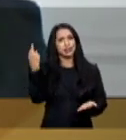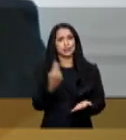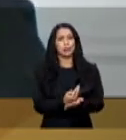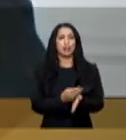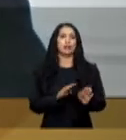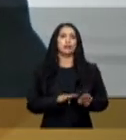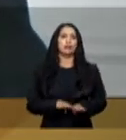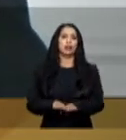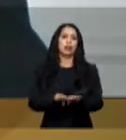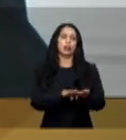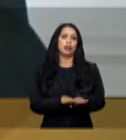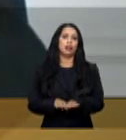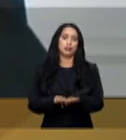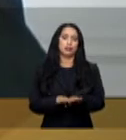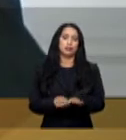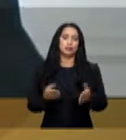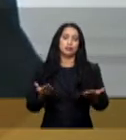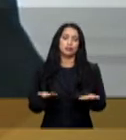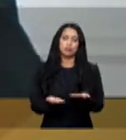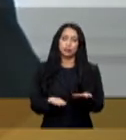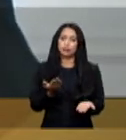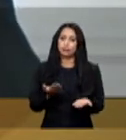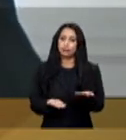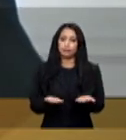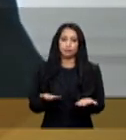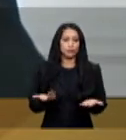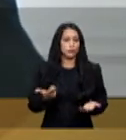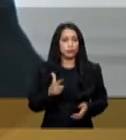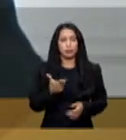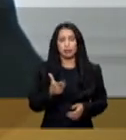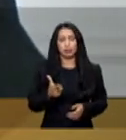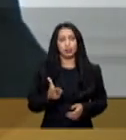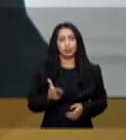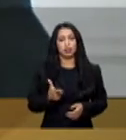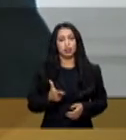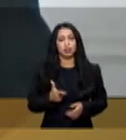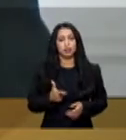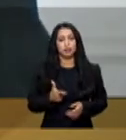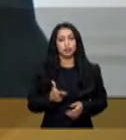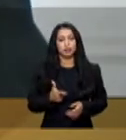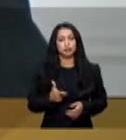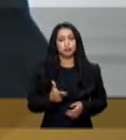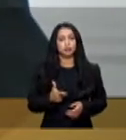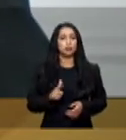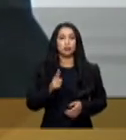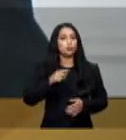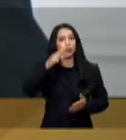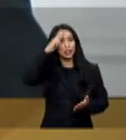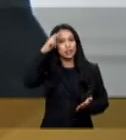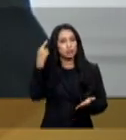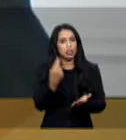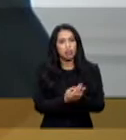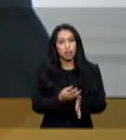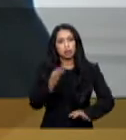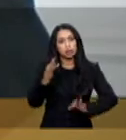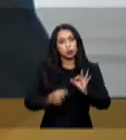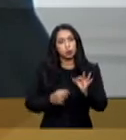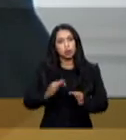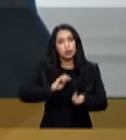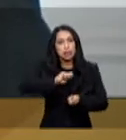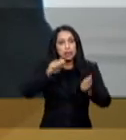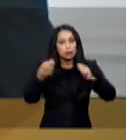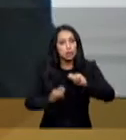razoabilidade. Uma vez que foram desrespeitadas, né, as necessárias proporcionalidade, justiça,